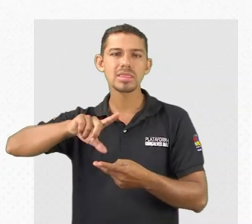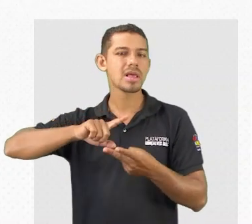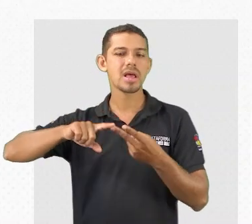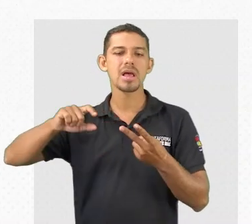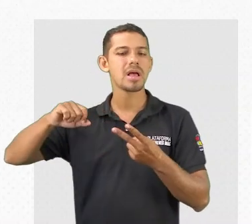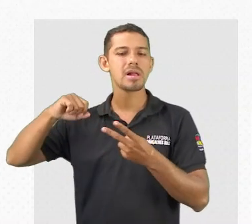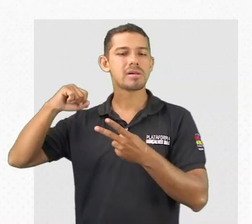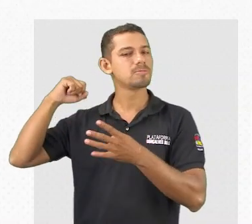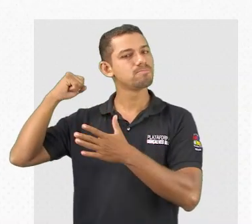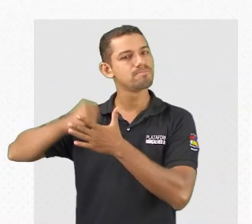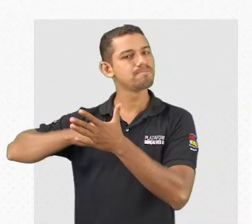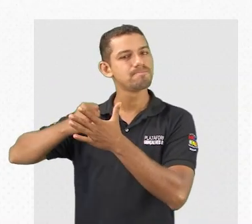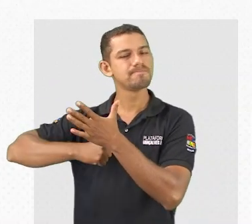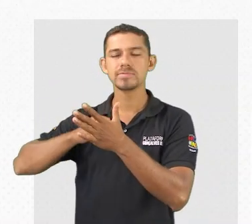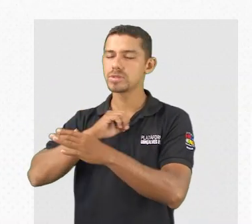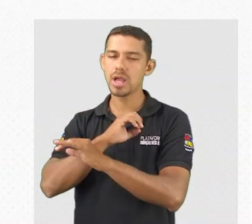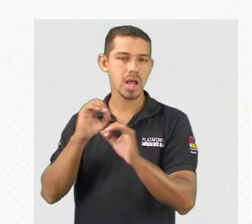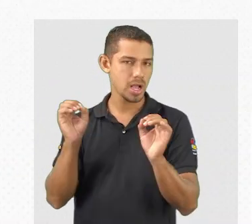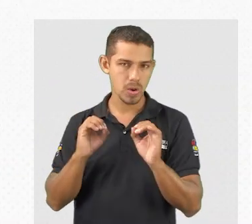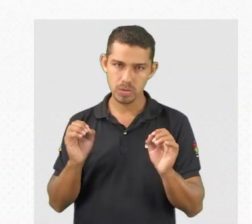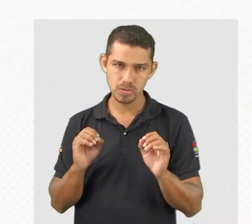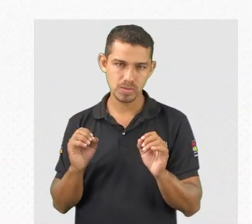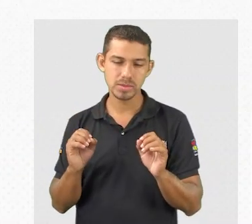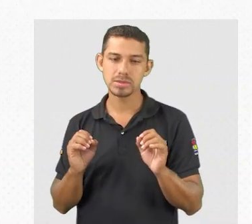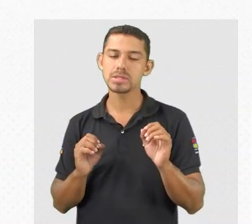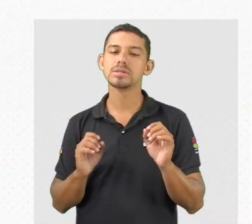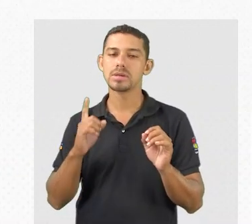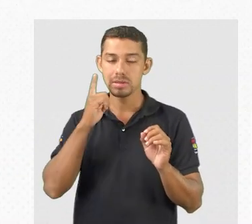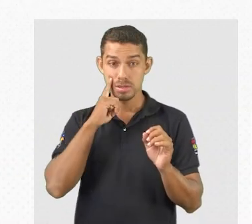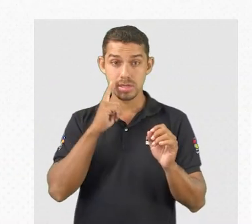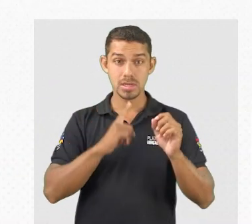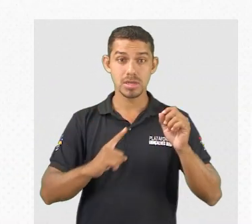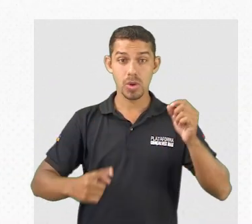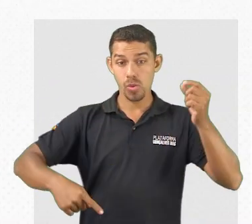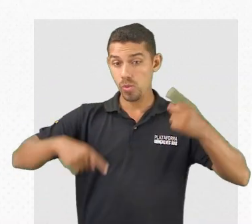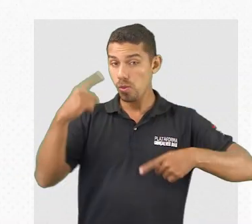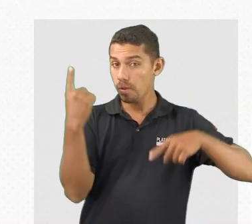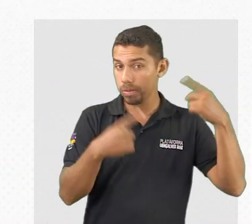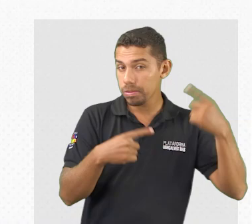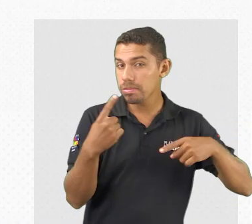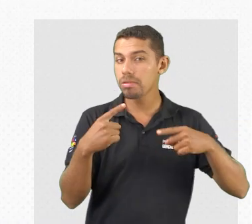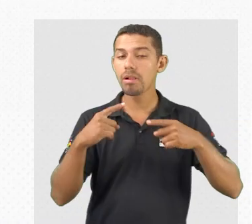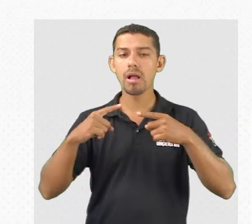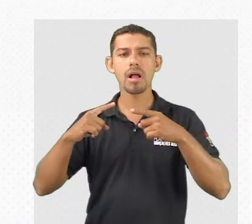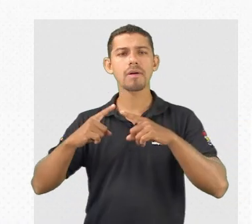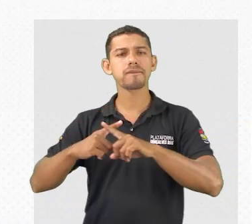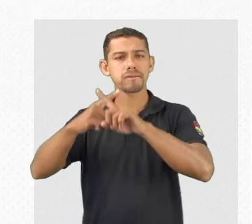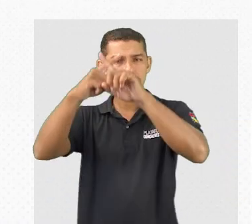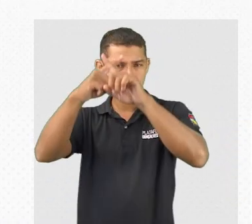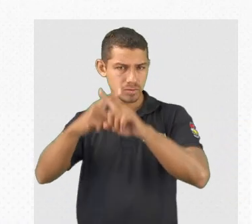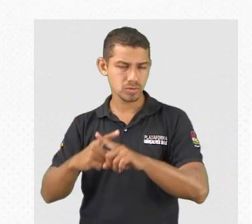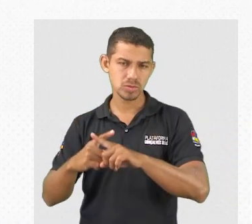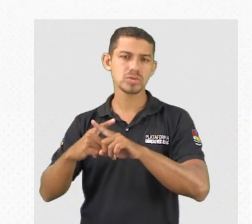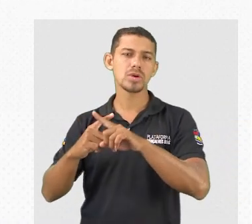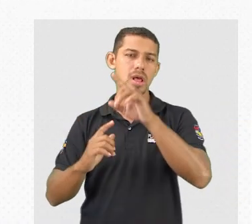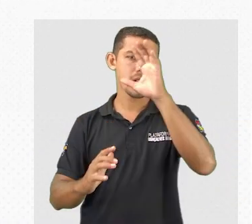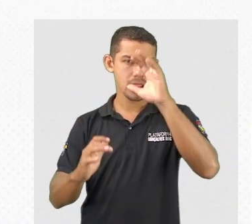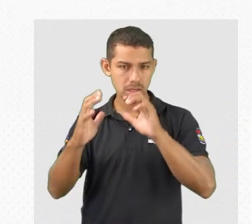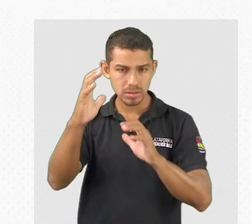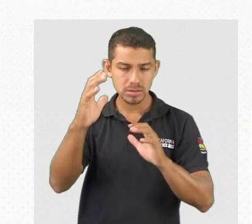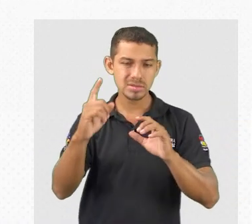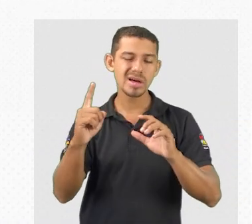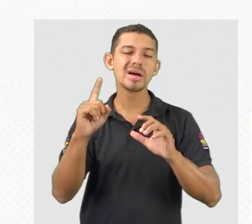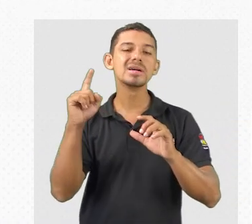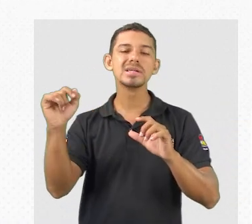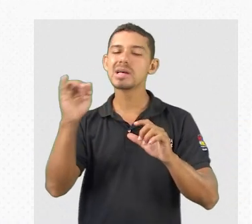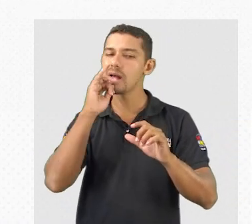baderna, não quer dizer depredação, nada disso, tá? Conflito e confronto significa dizer que a